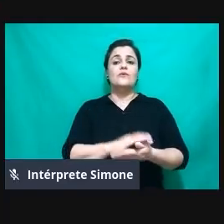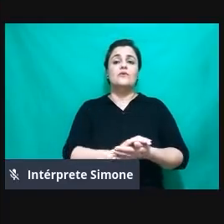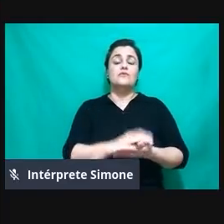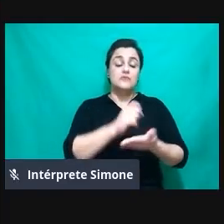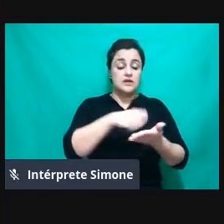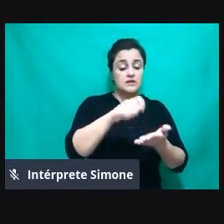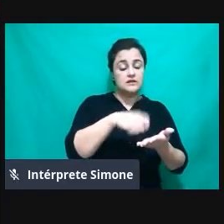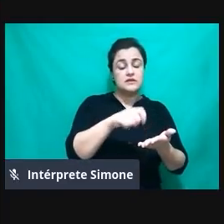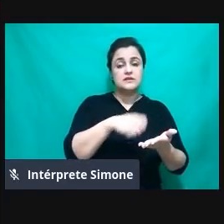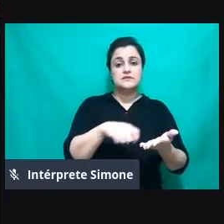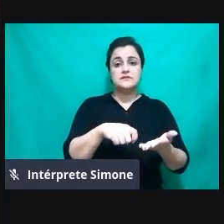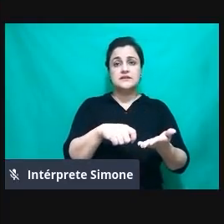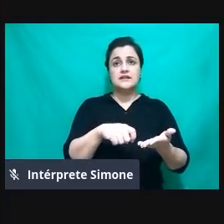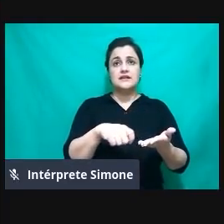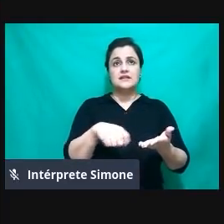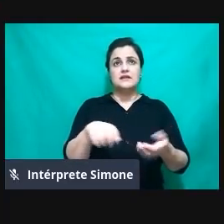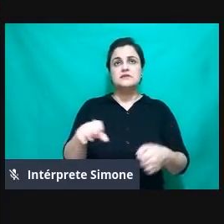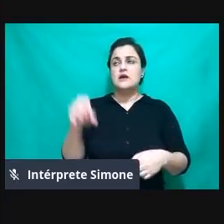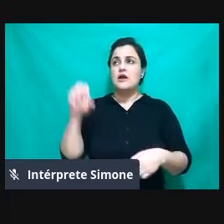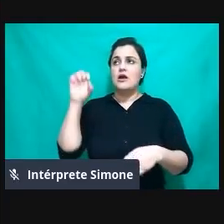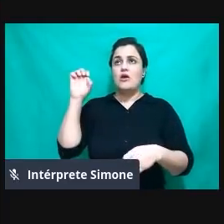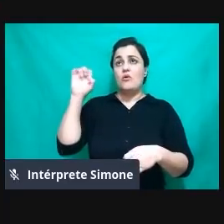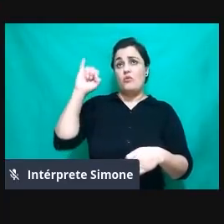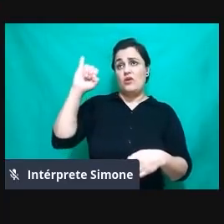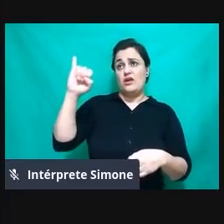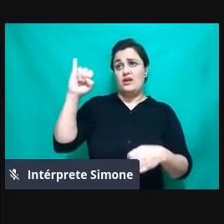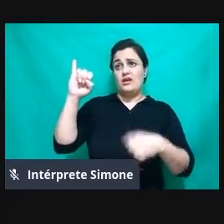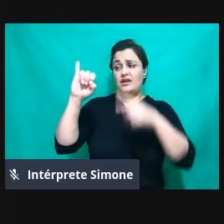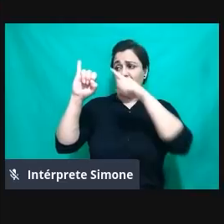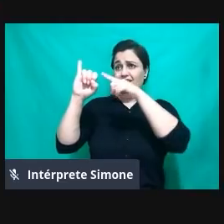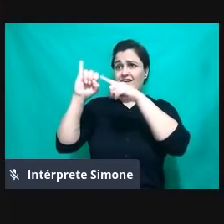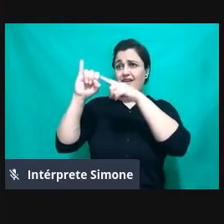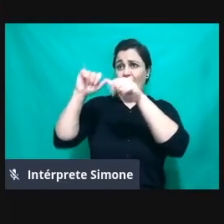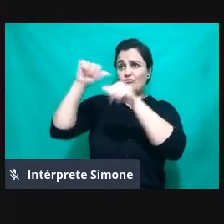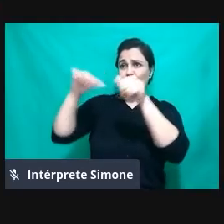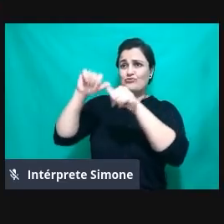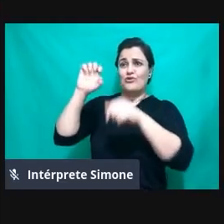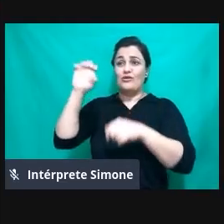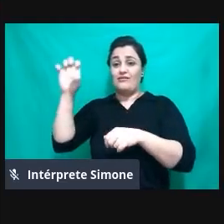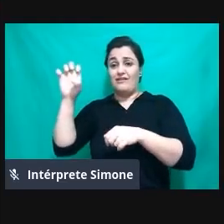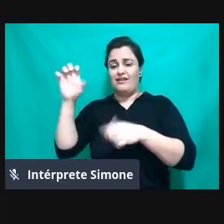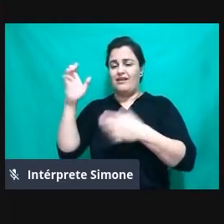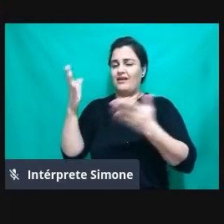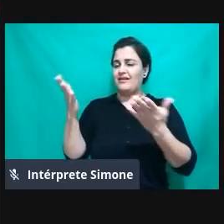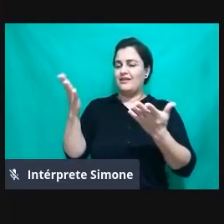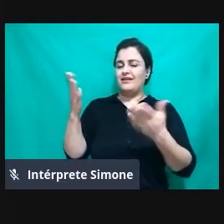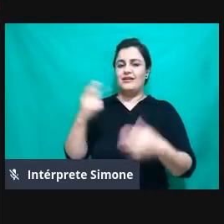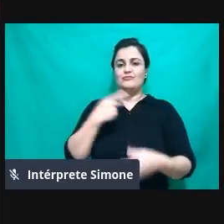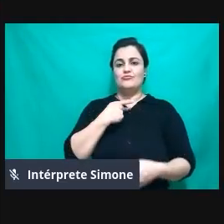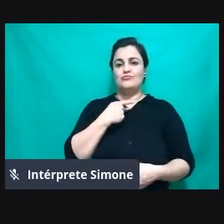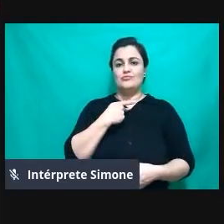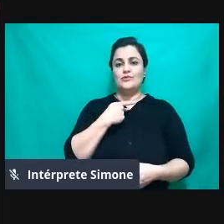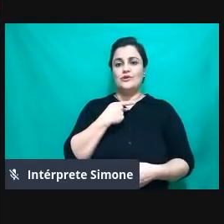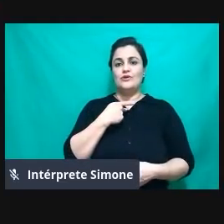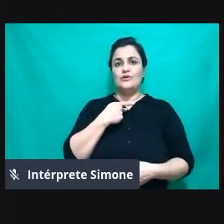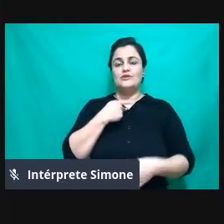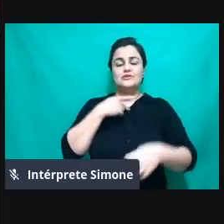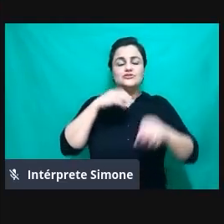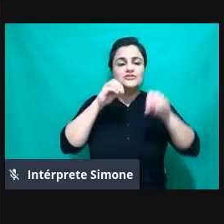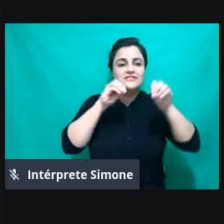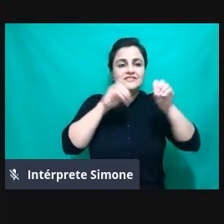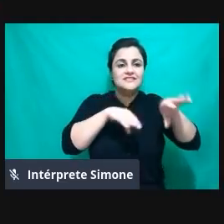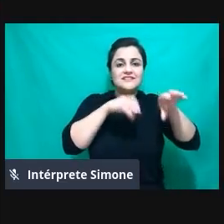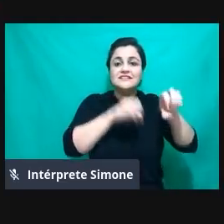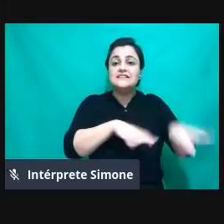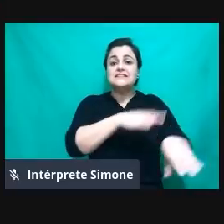colocamos o I no lugar do E na fala, mas também o U no lugar do O, que no caso, quando nós falamos